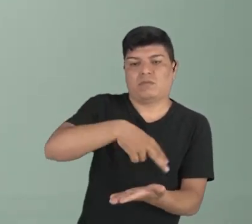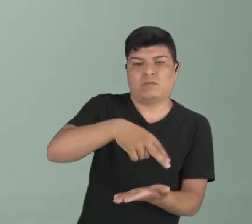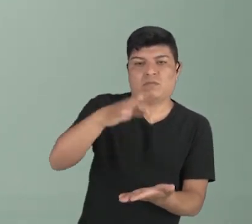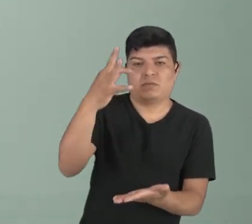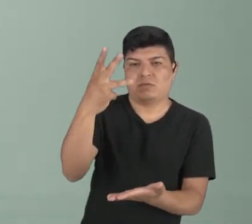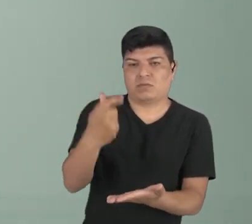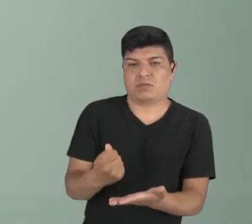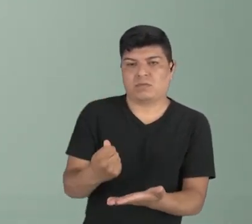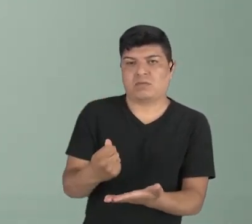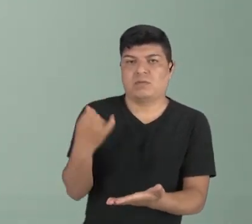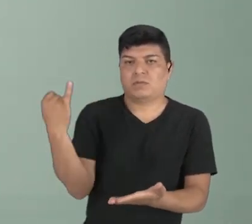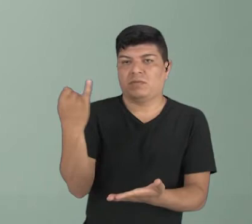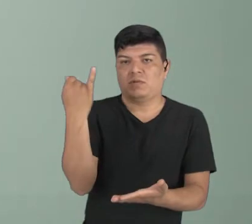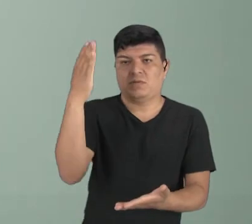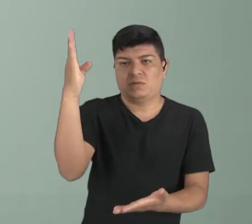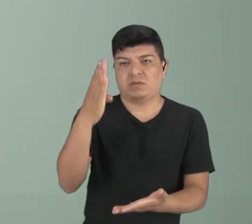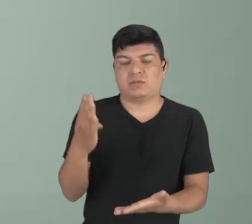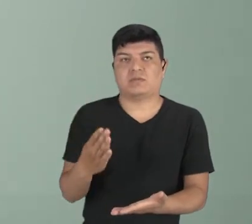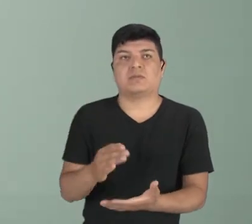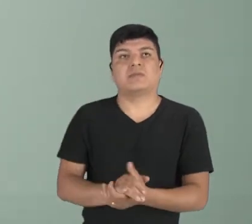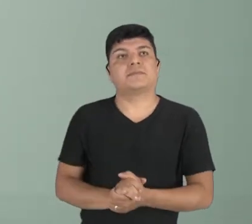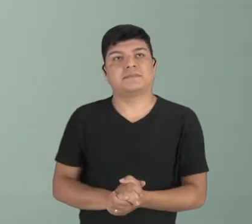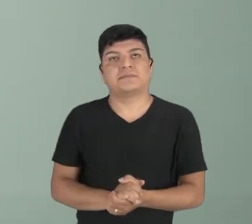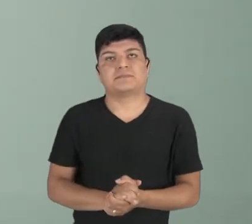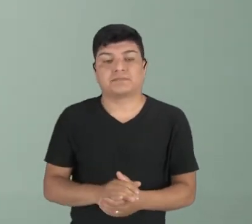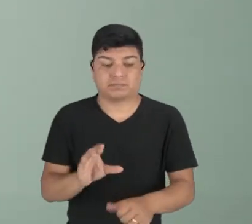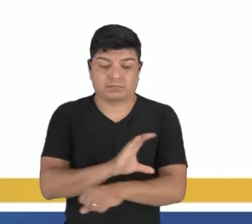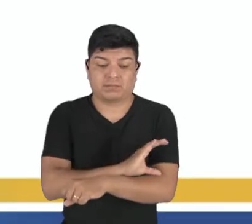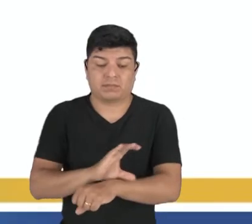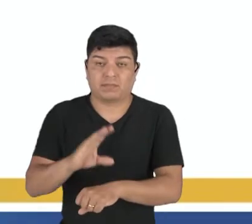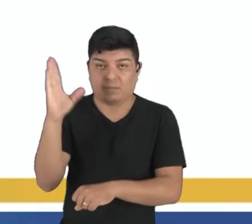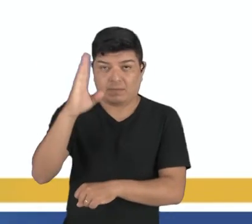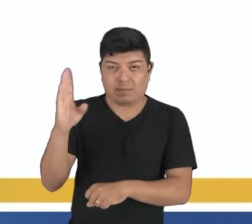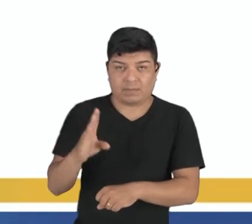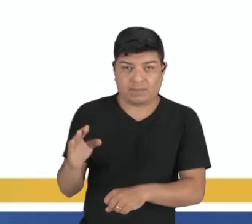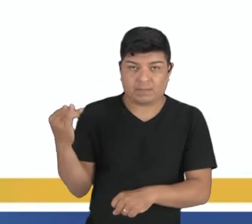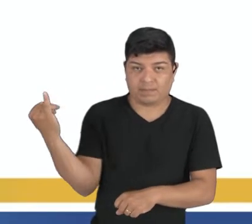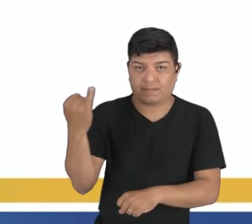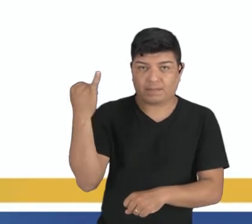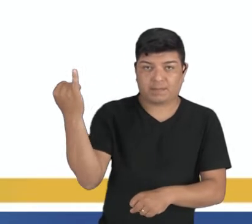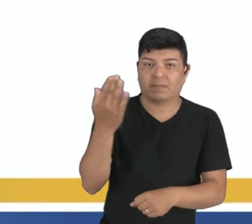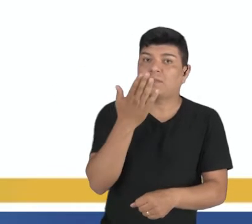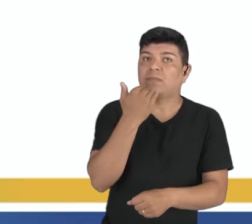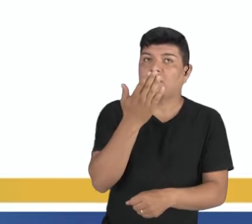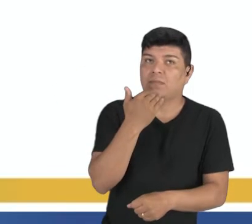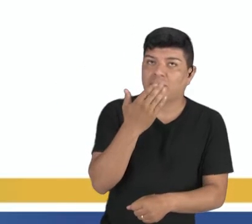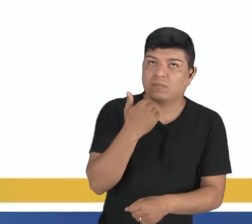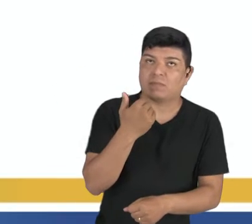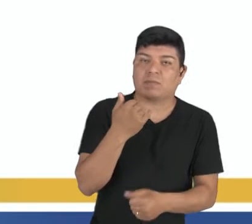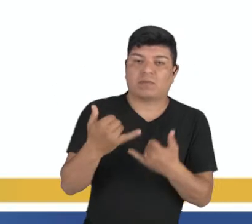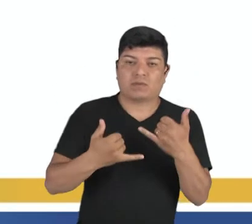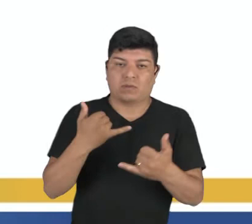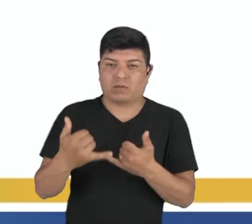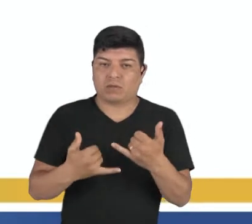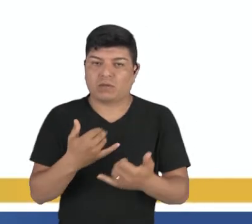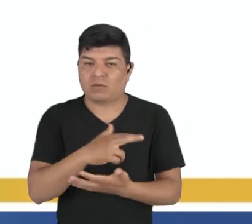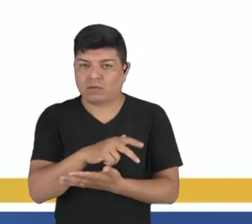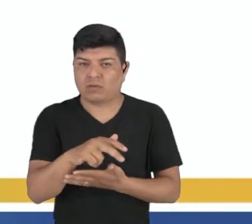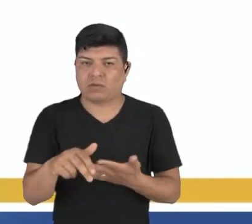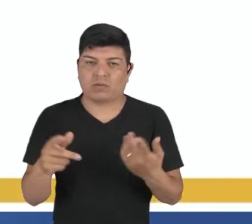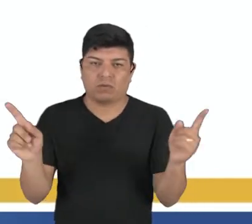que é muito forte aqui no Brasil. Olha só, a cultura brasileira é bastante rica, culinária, sotaques, jogos,